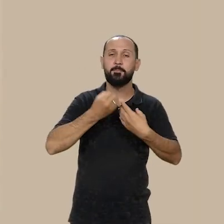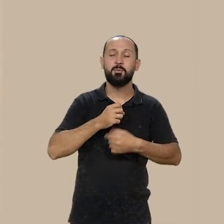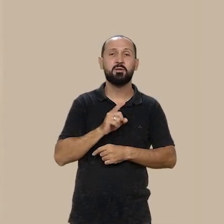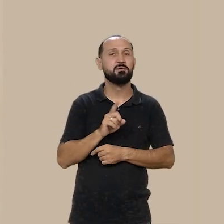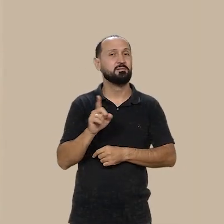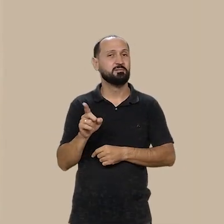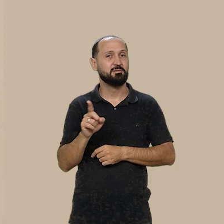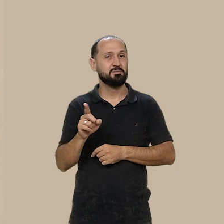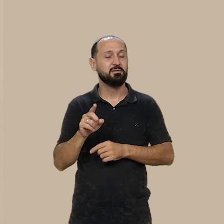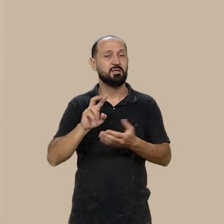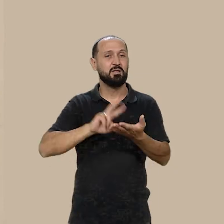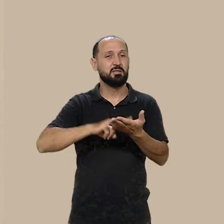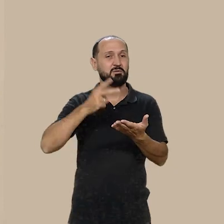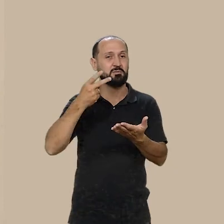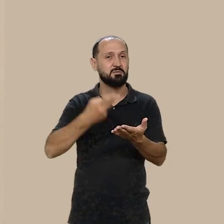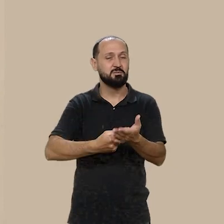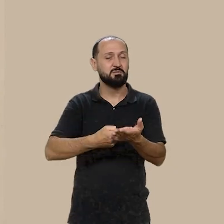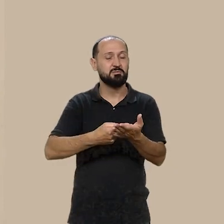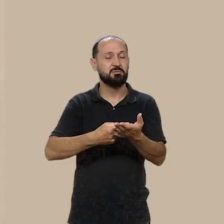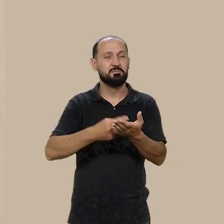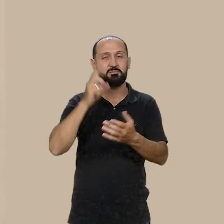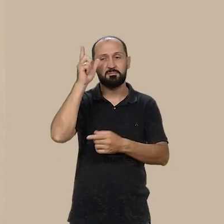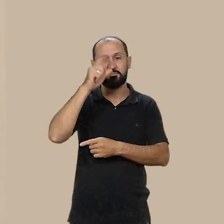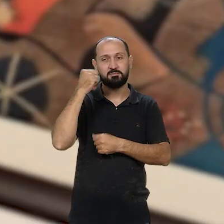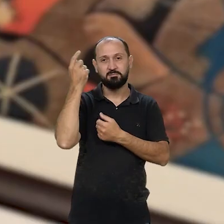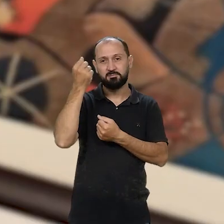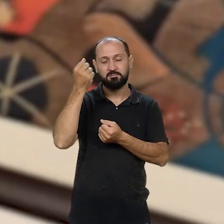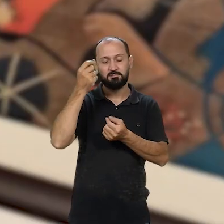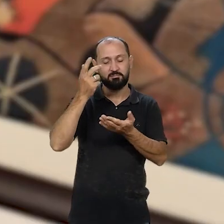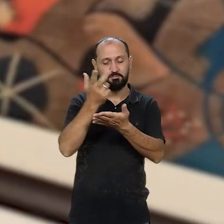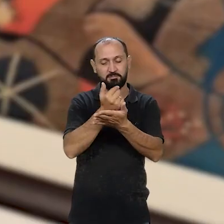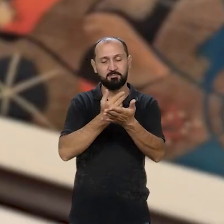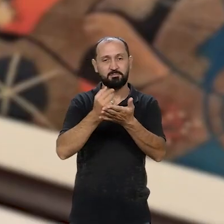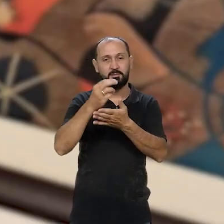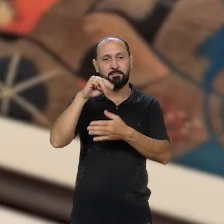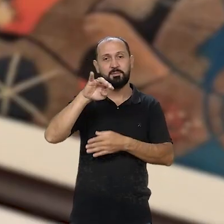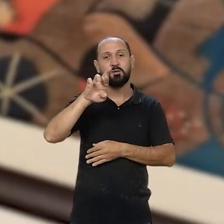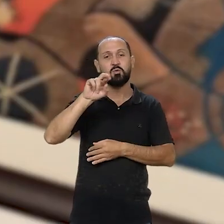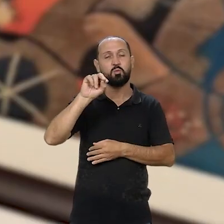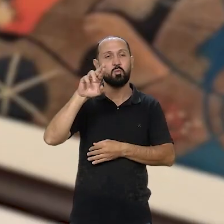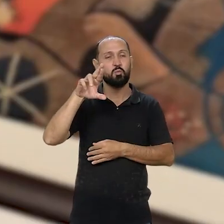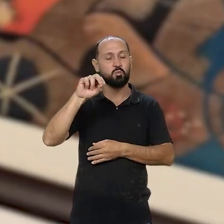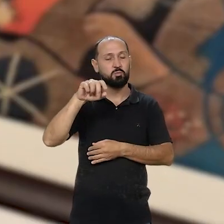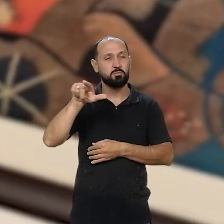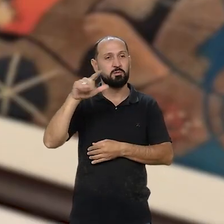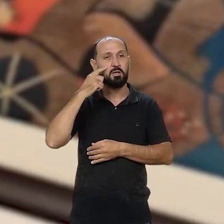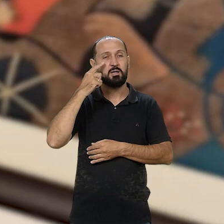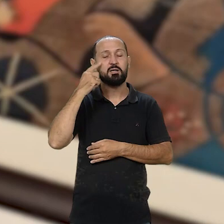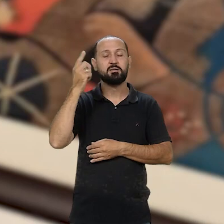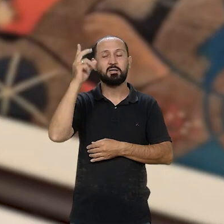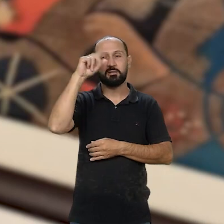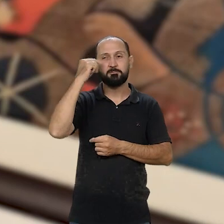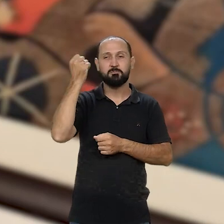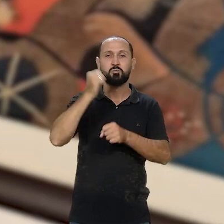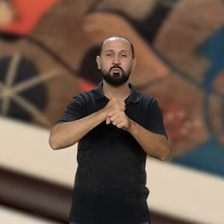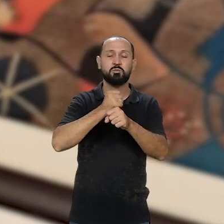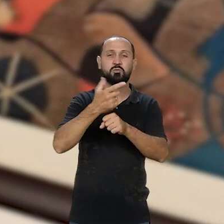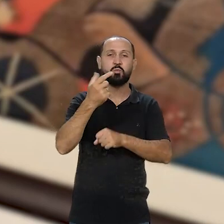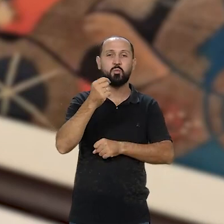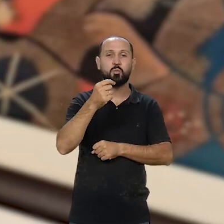poemas de Manuel de Barros, traduzidos para o catalão com ilustração de Miró na capa, publicado na Espanha